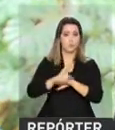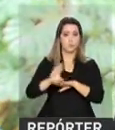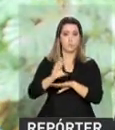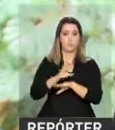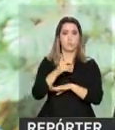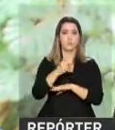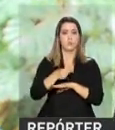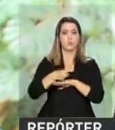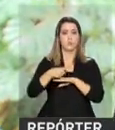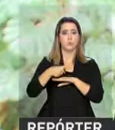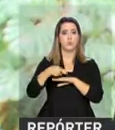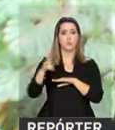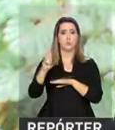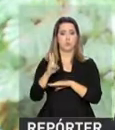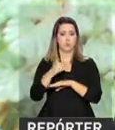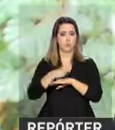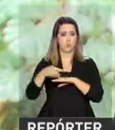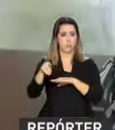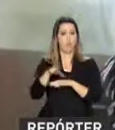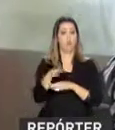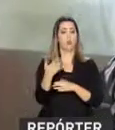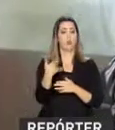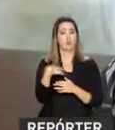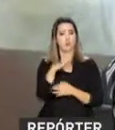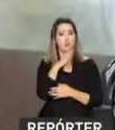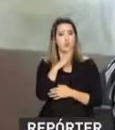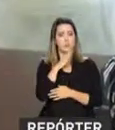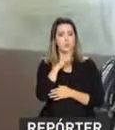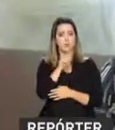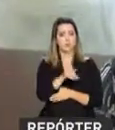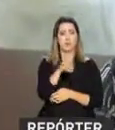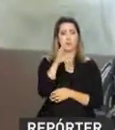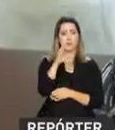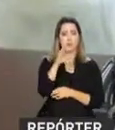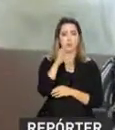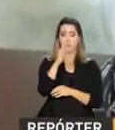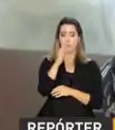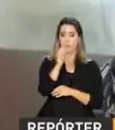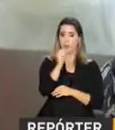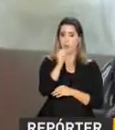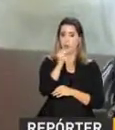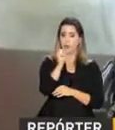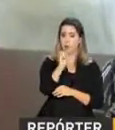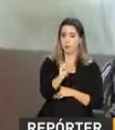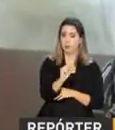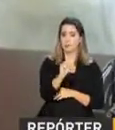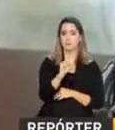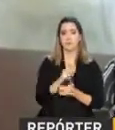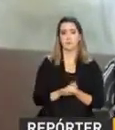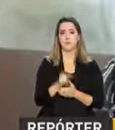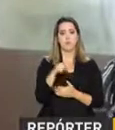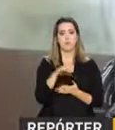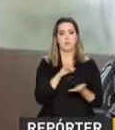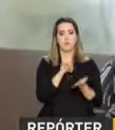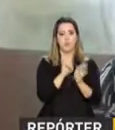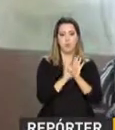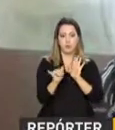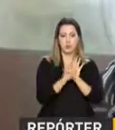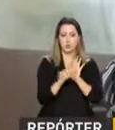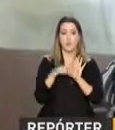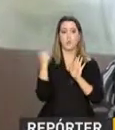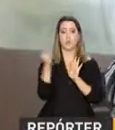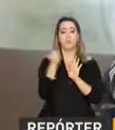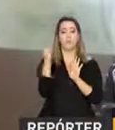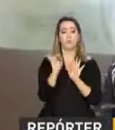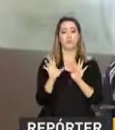de doutorado recomendados pela CAPES. Ele é um edital competitivo quer dizer que as universidades vão